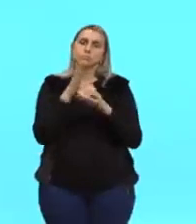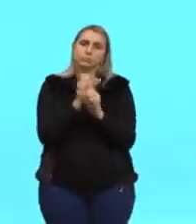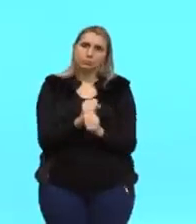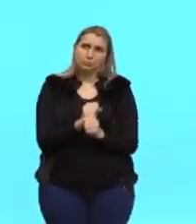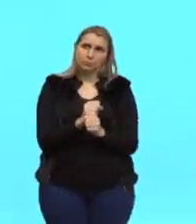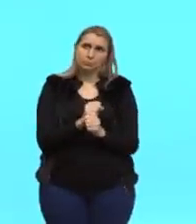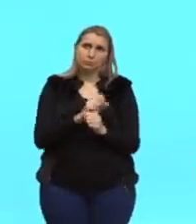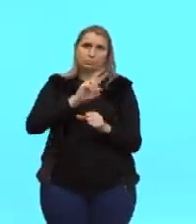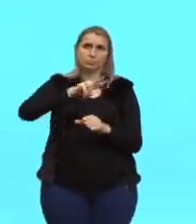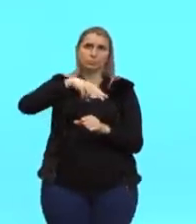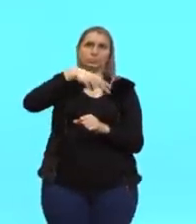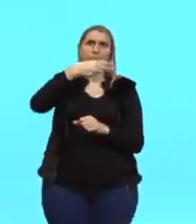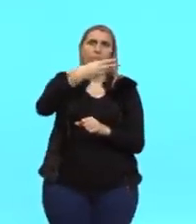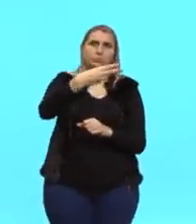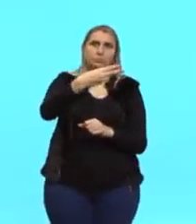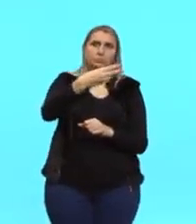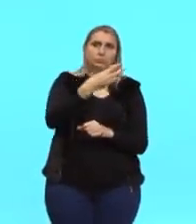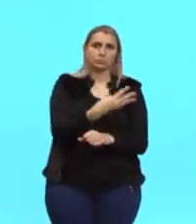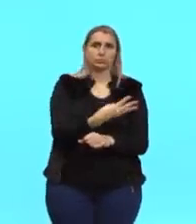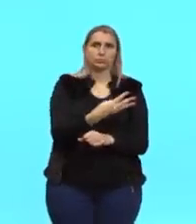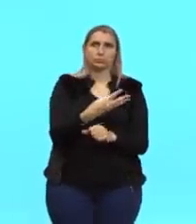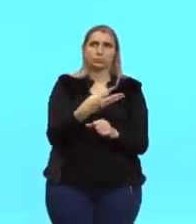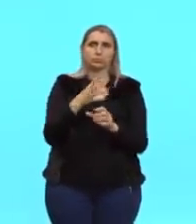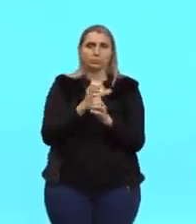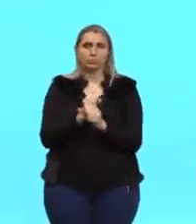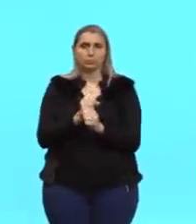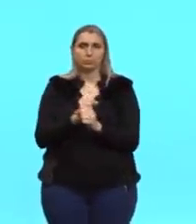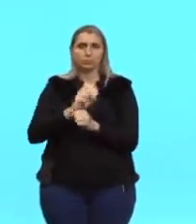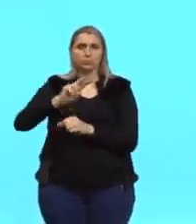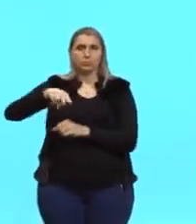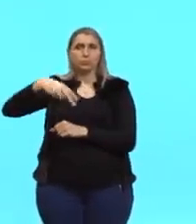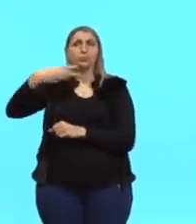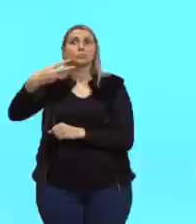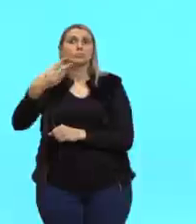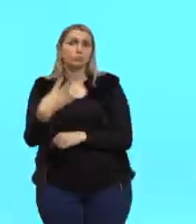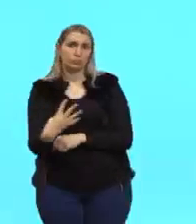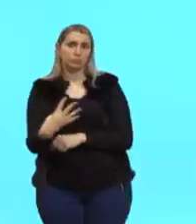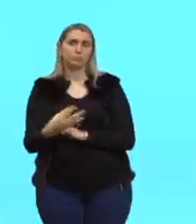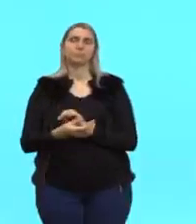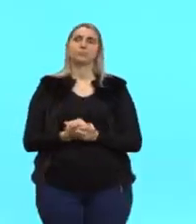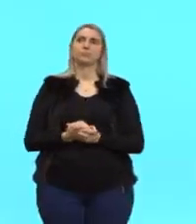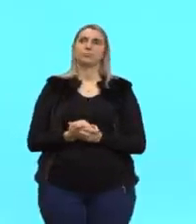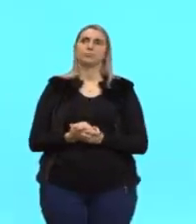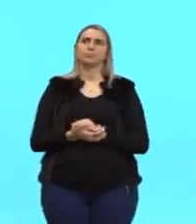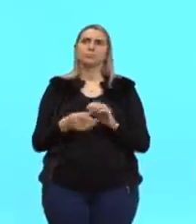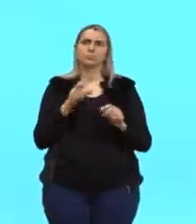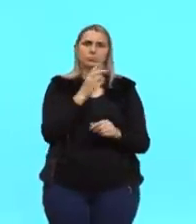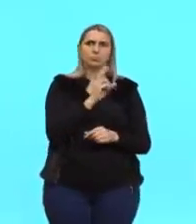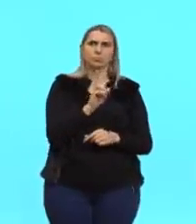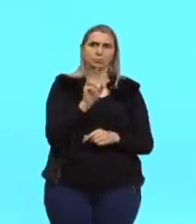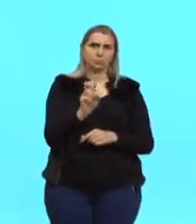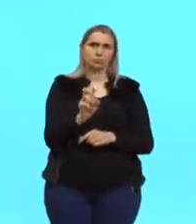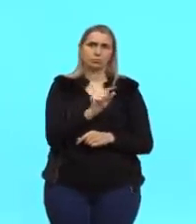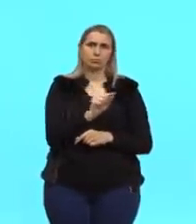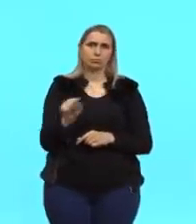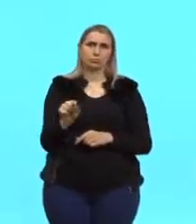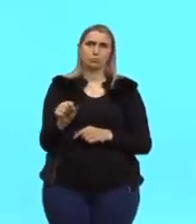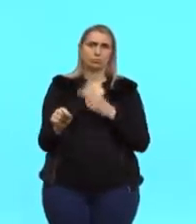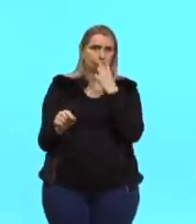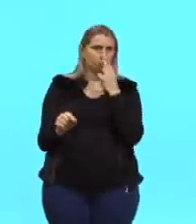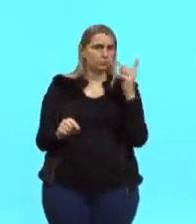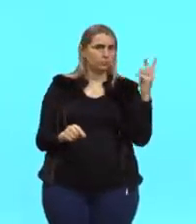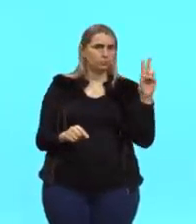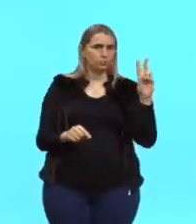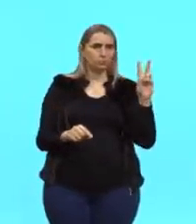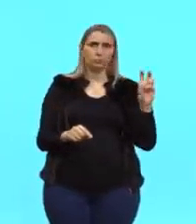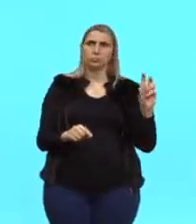o quadrado do cateto, que é 3, eu somo o quadrado do cateto, que é 4. Aqui deu 25. 25 é